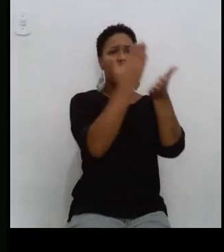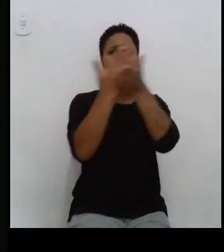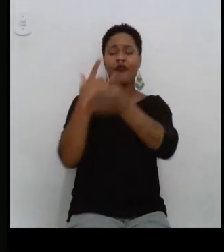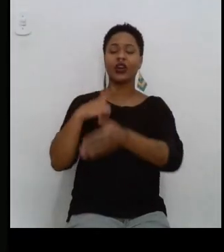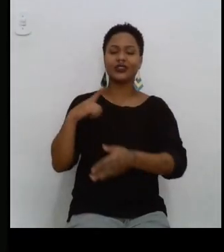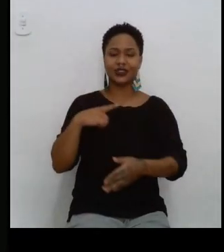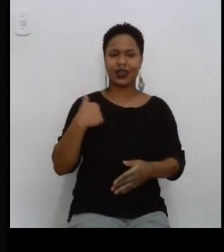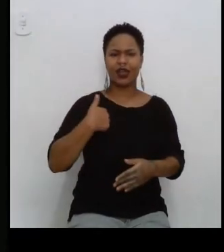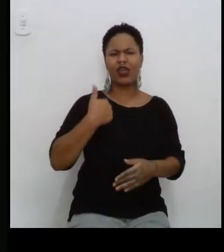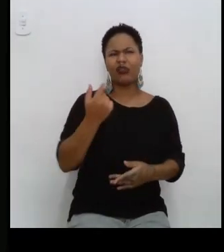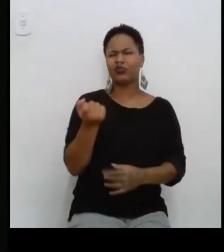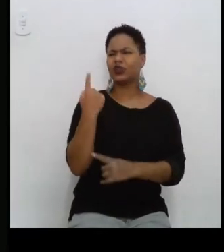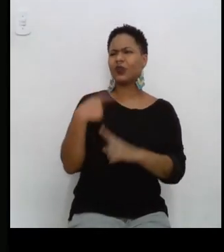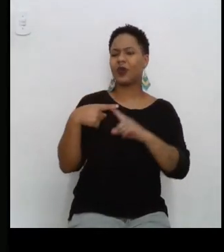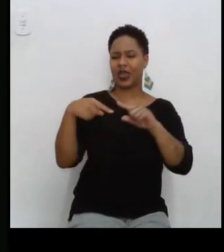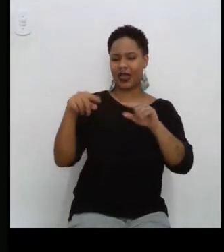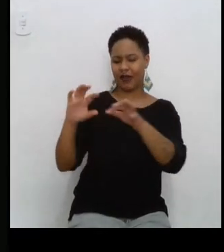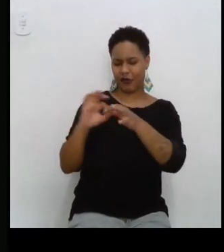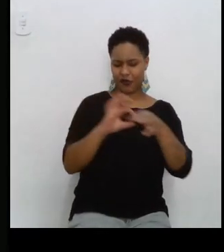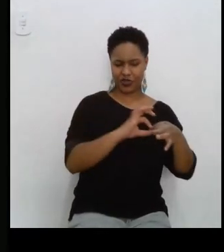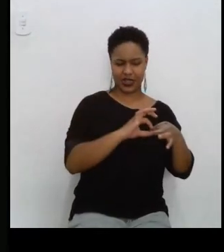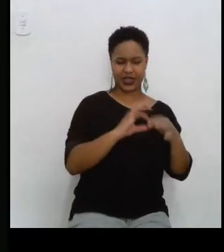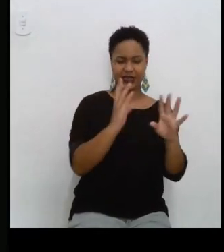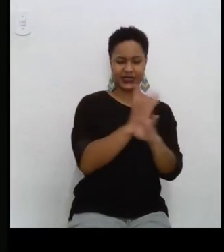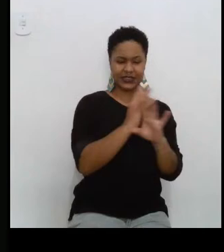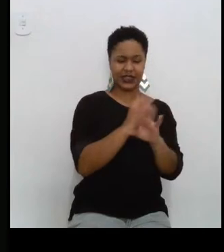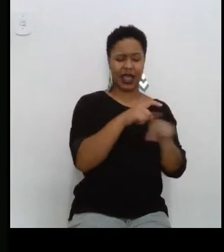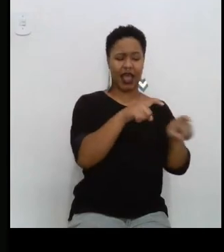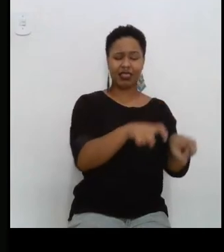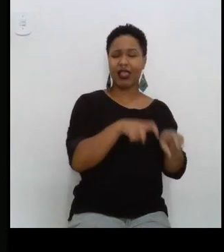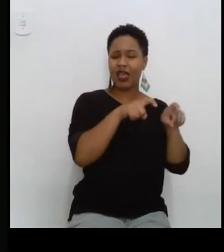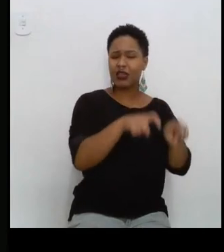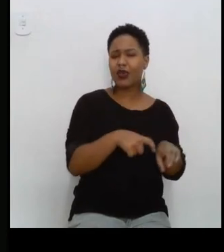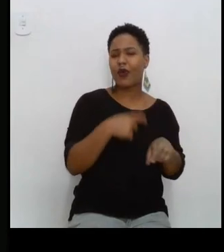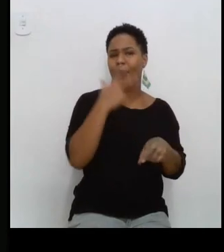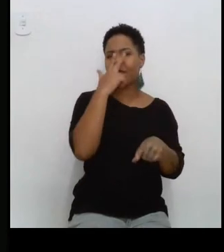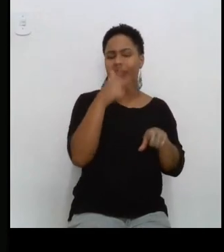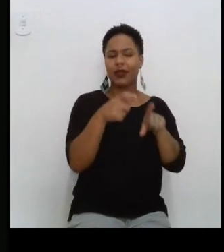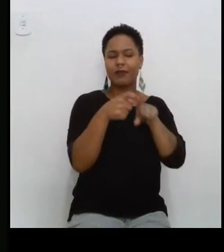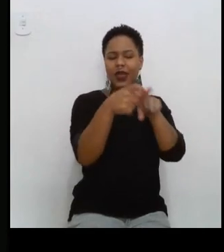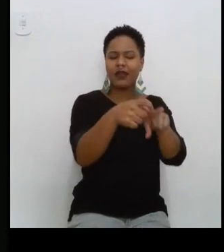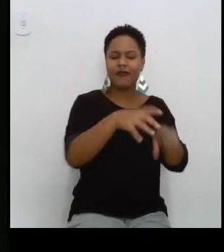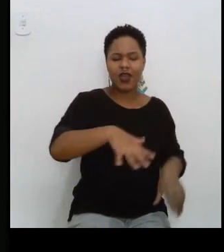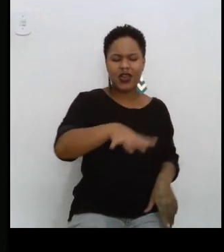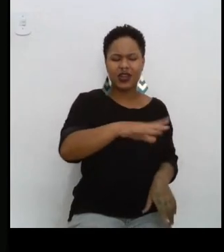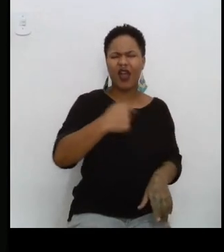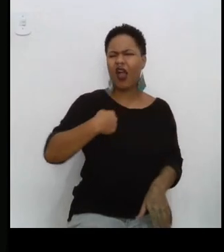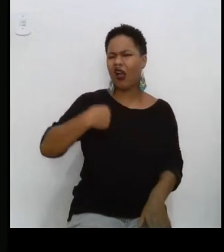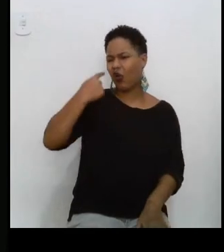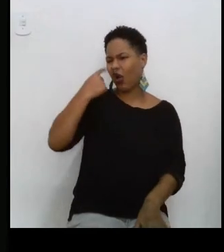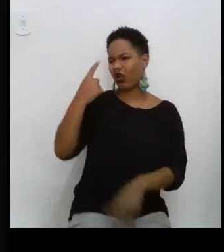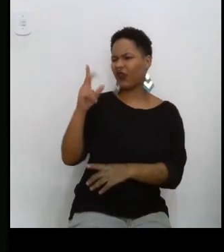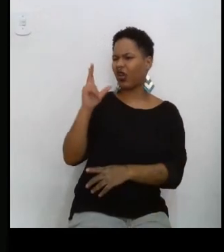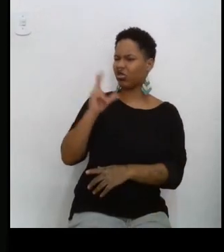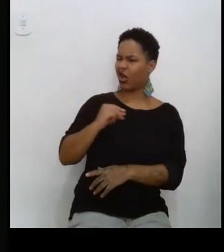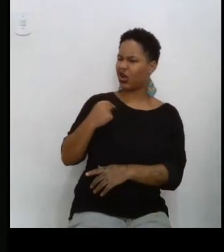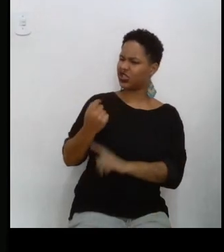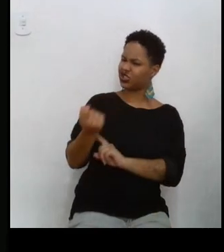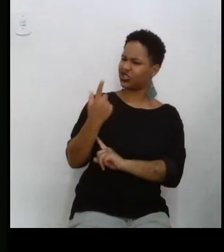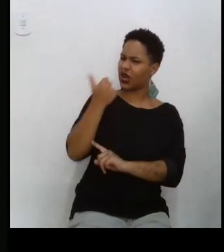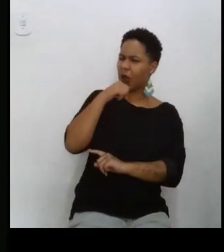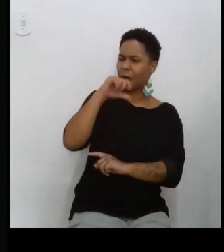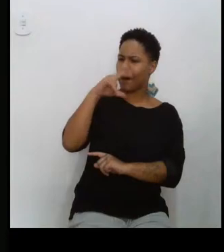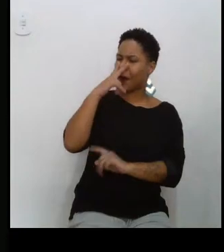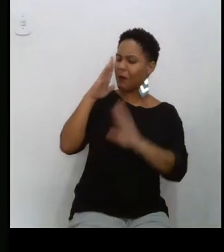cidade de interior acontecimento Periferia eu ficava pensando aqui estranha minha mãe é meio nerd né eu ficava era um pouco de choque